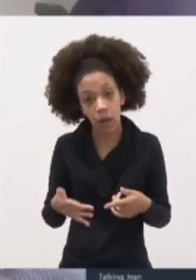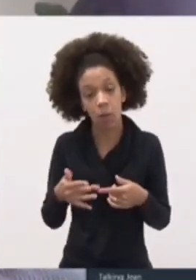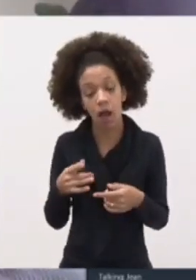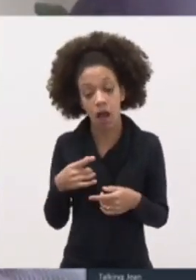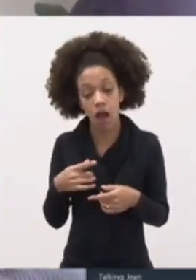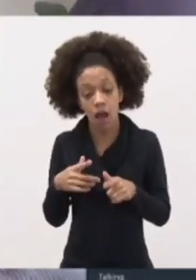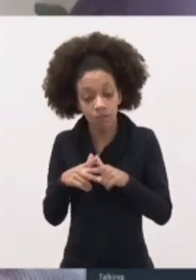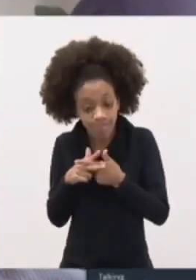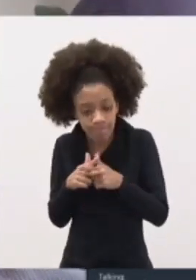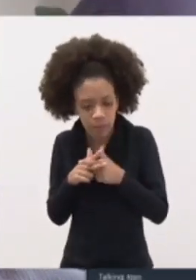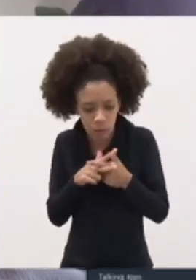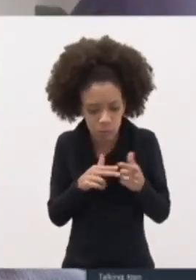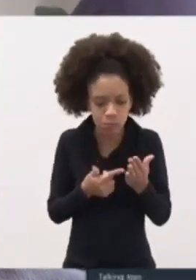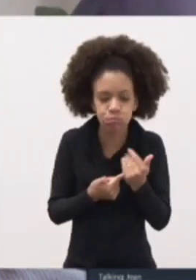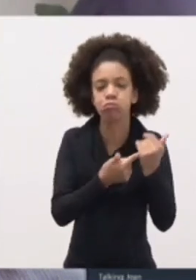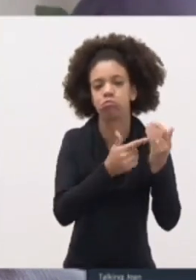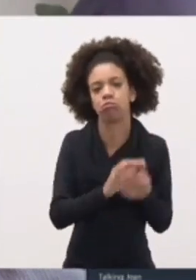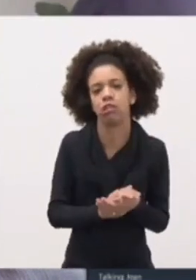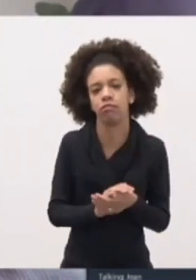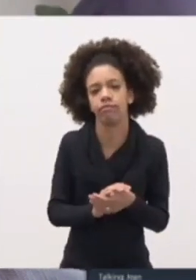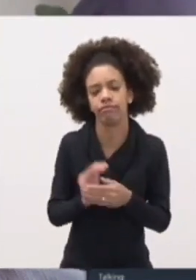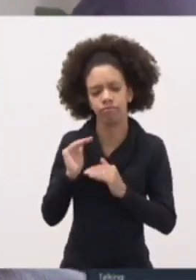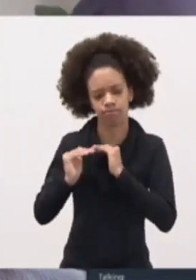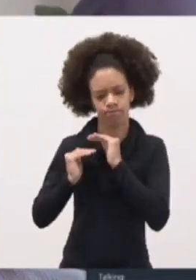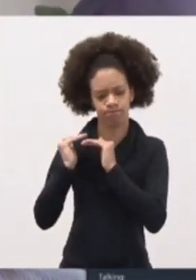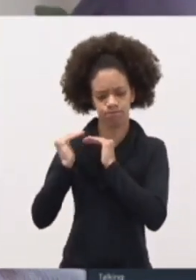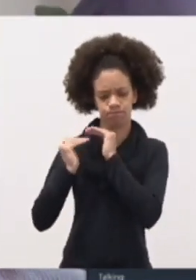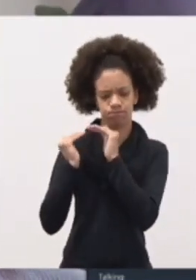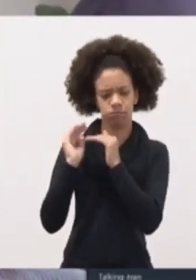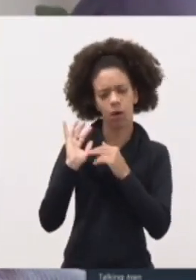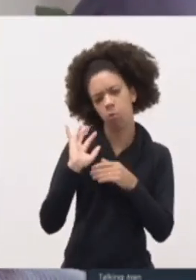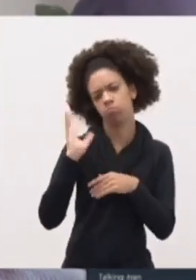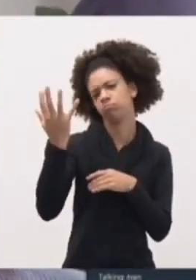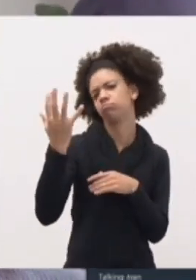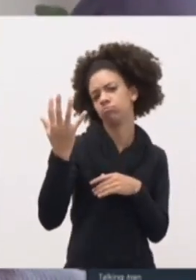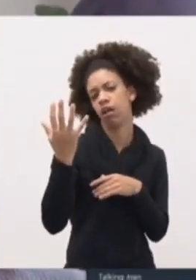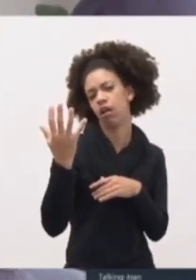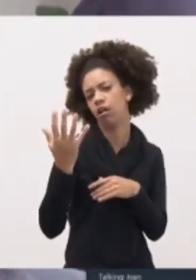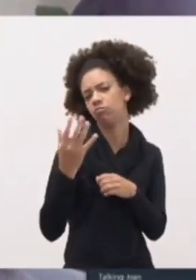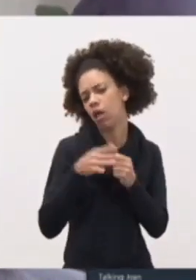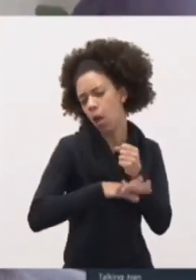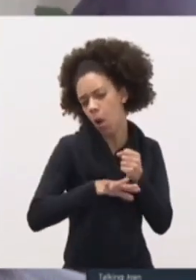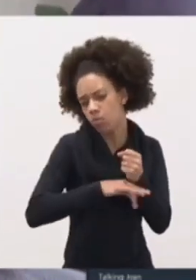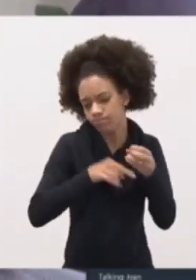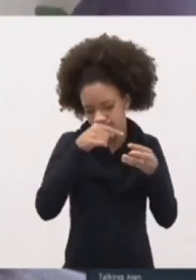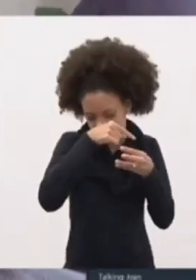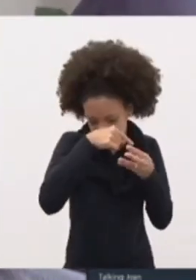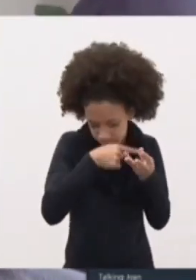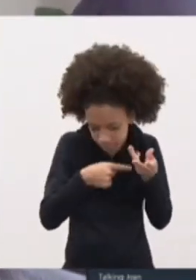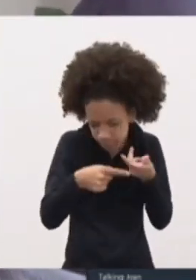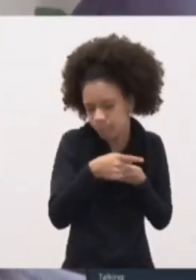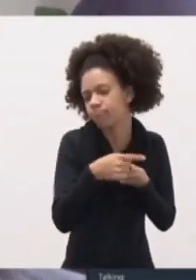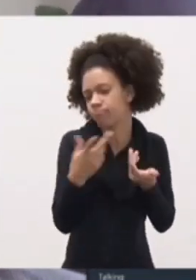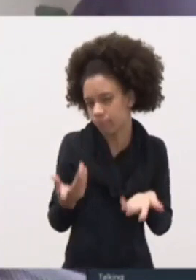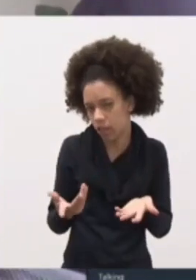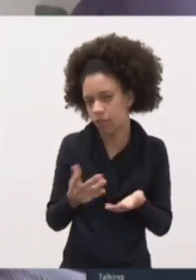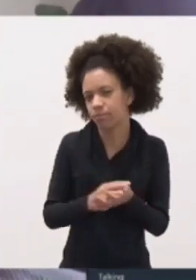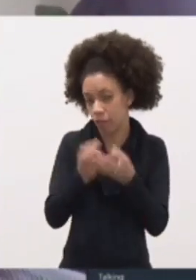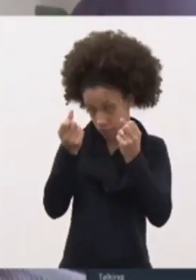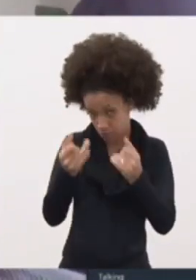ferramenta, ela foi construída com base em alguns pilares. Eu vou explicar para vocês.